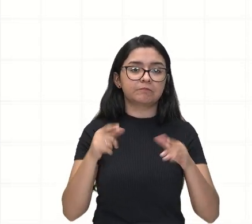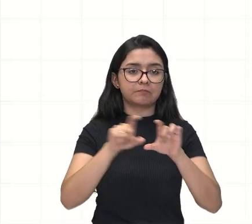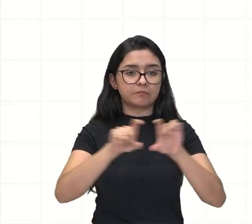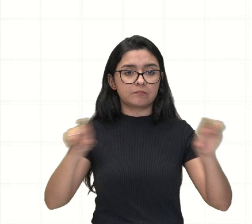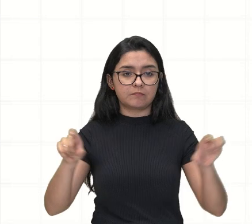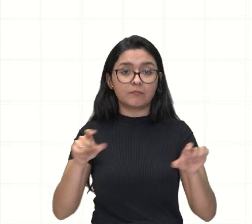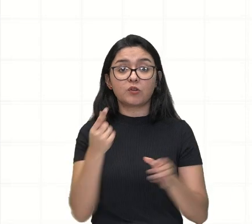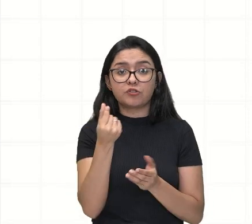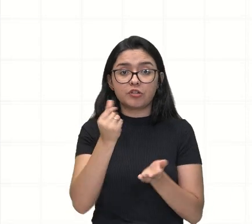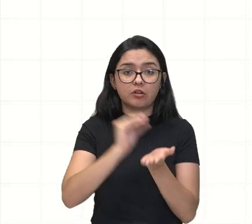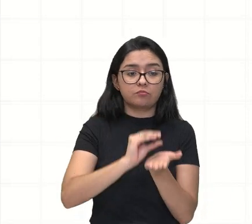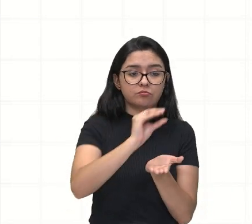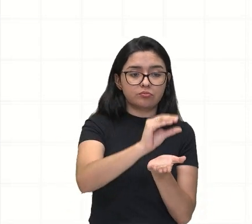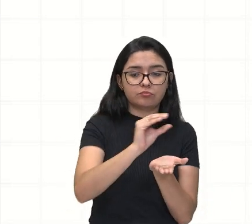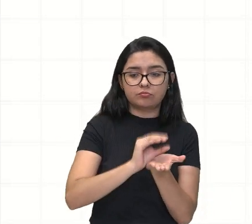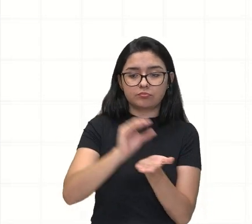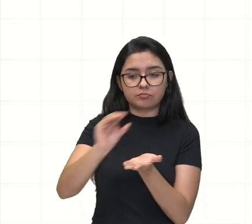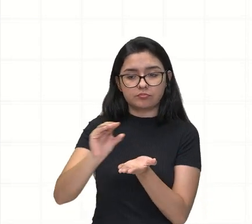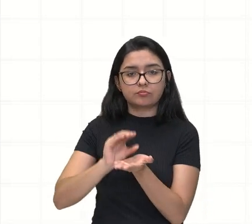repartiram